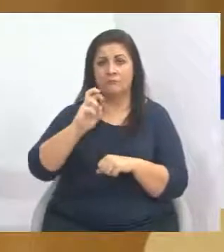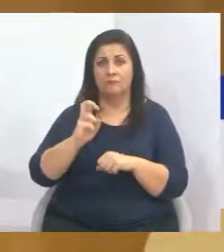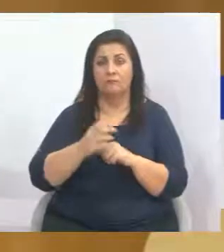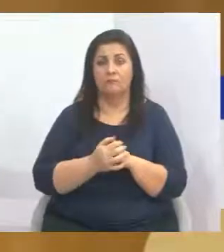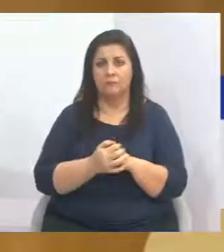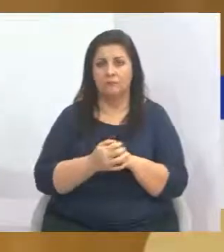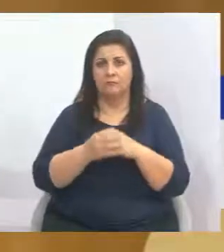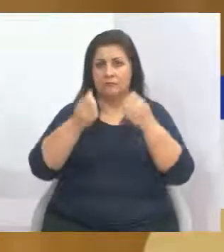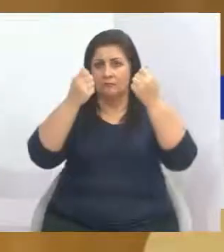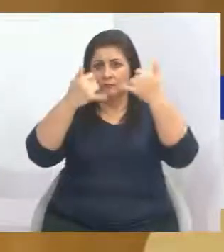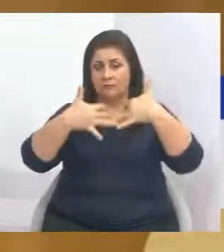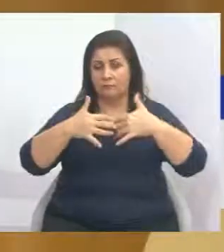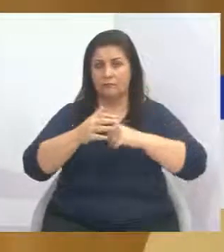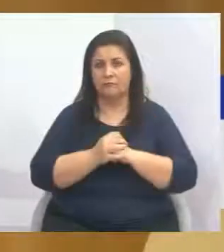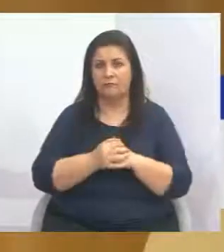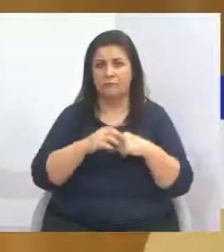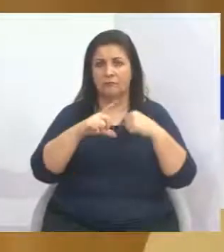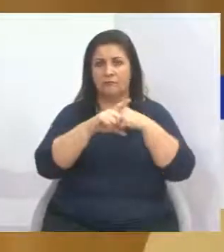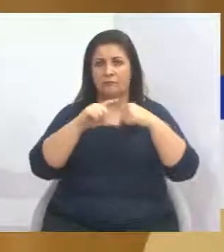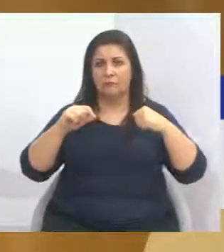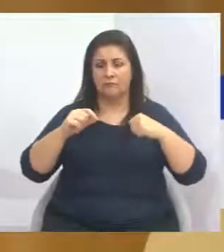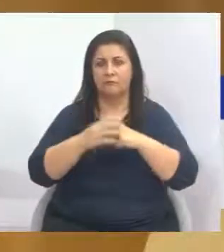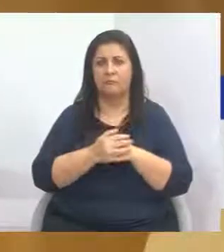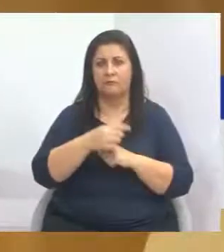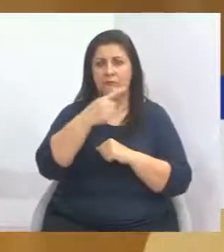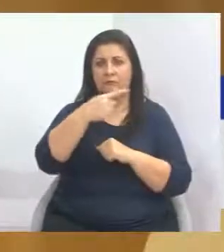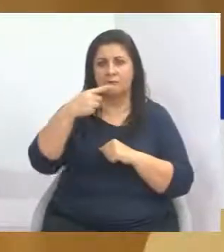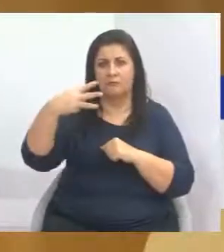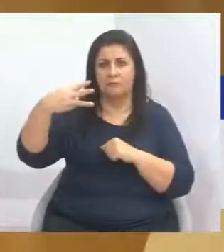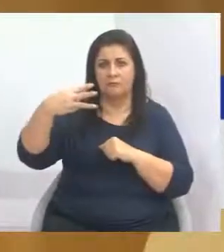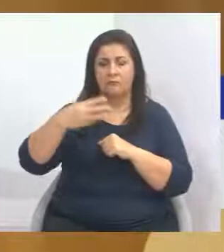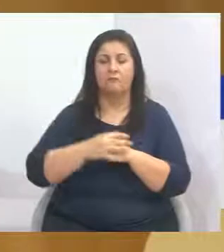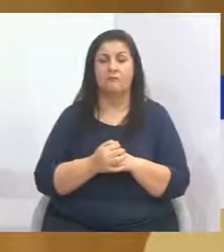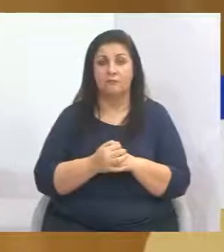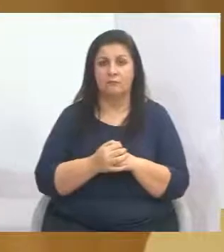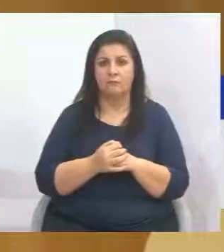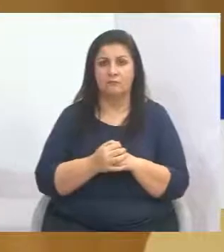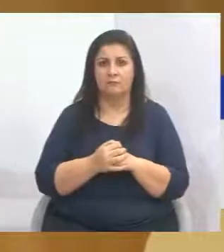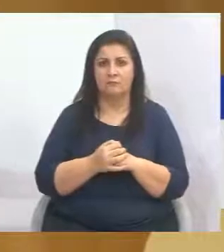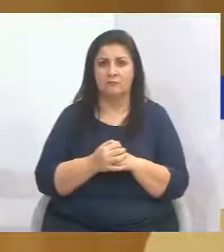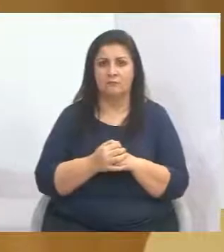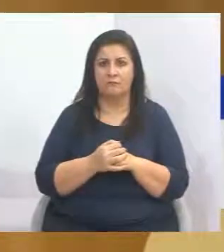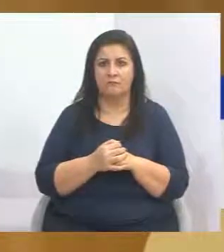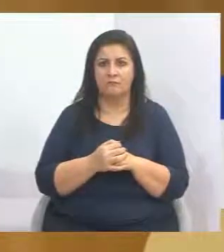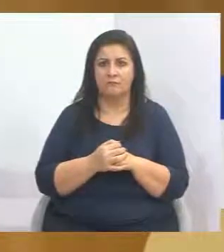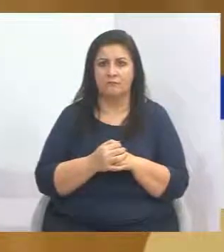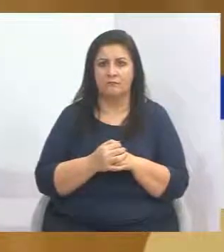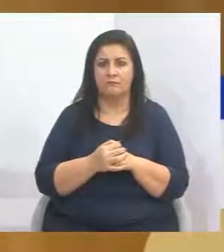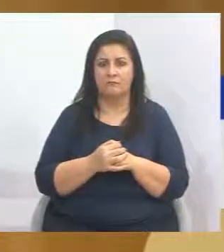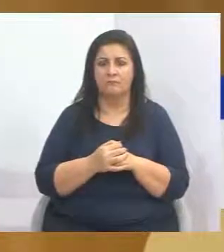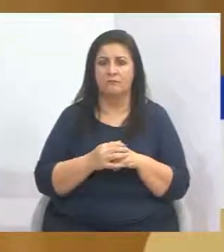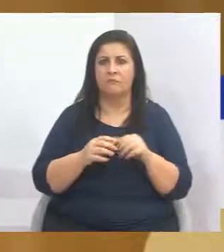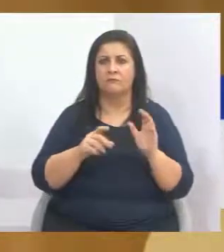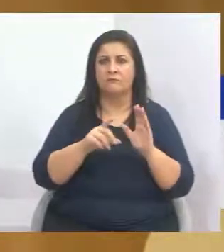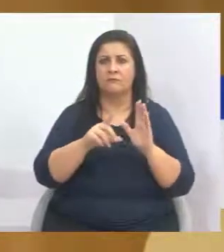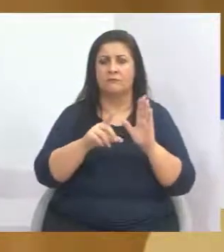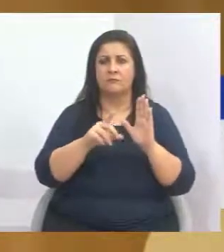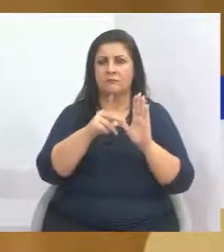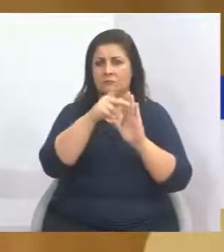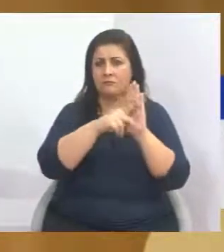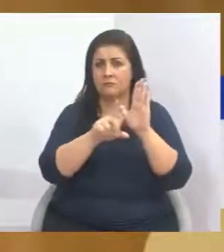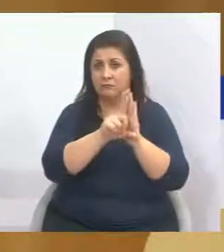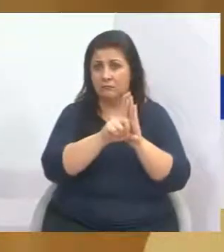95/2016, que destaca, artigo 113, a proposição legislativa que cria ou altera despesa